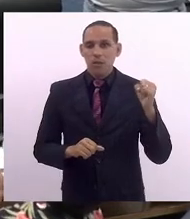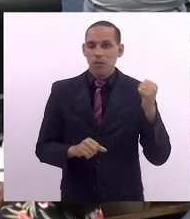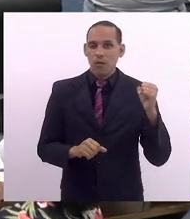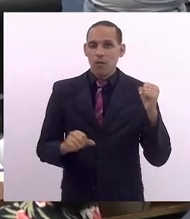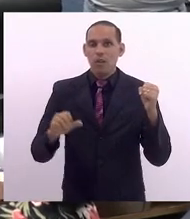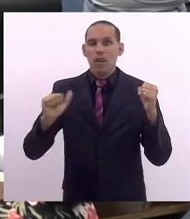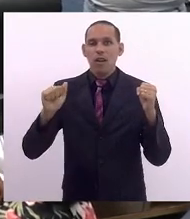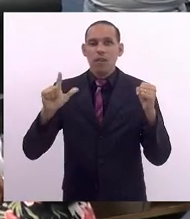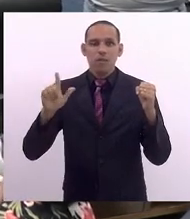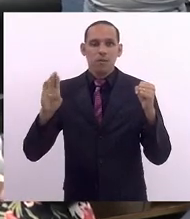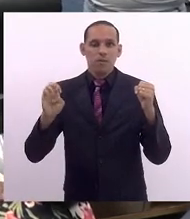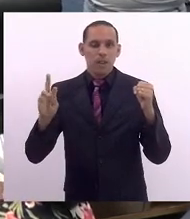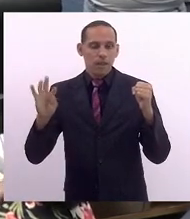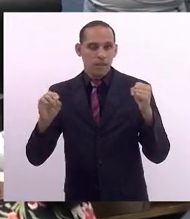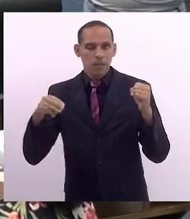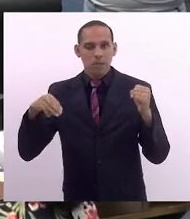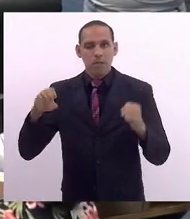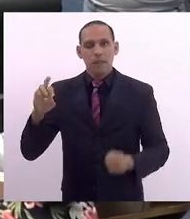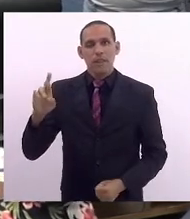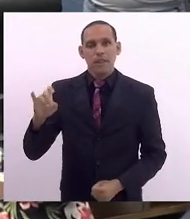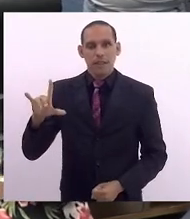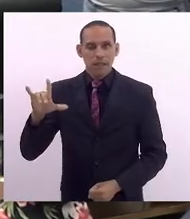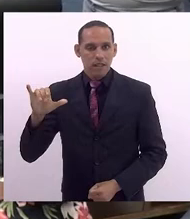Alberto Meirelles Santana Júnior,